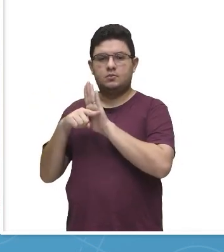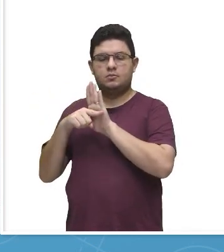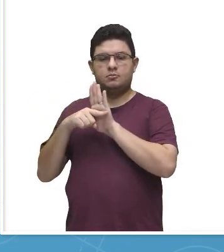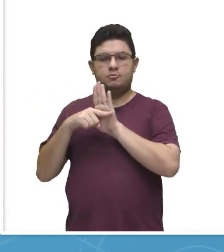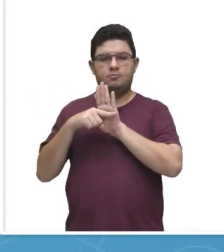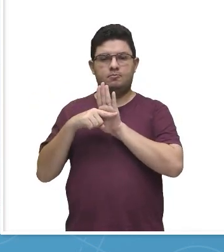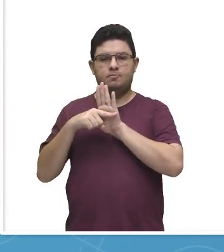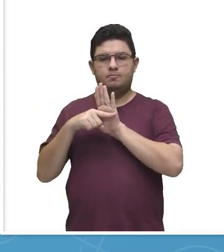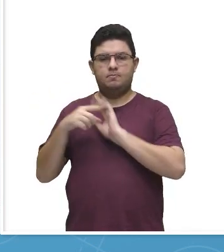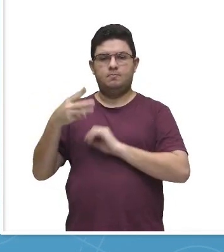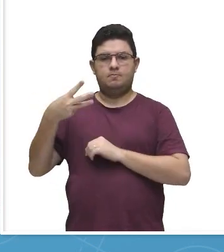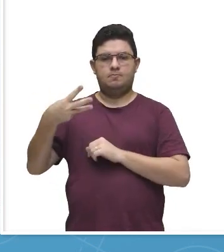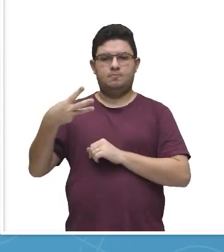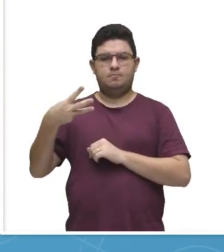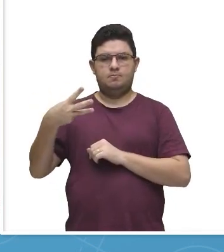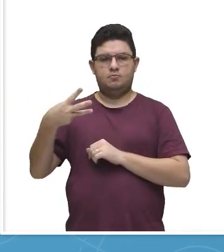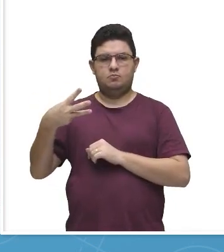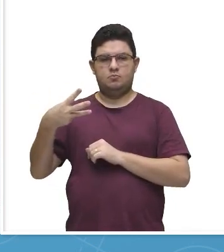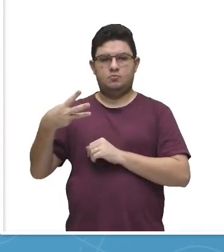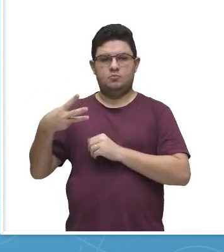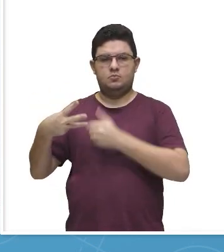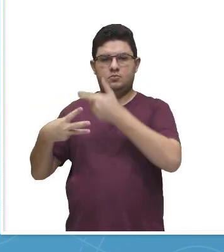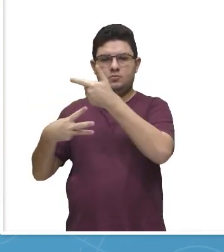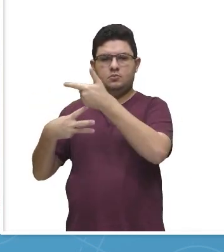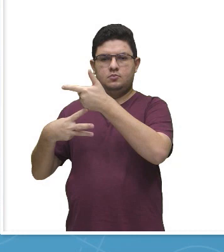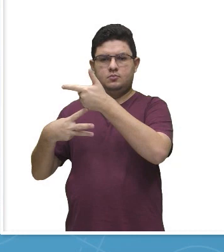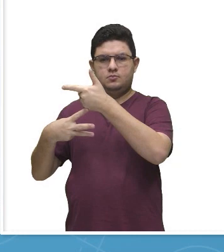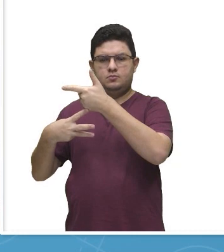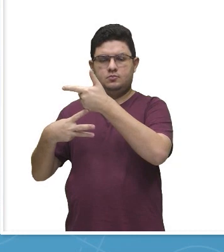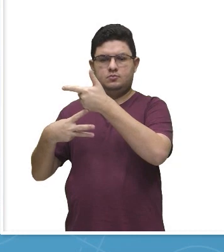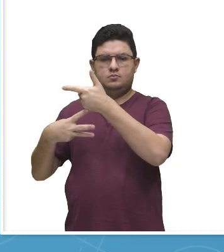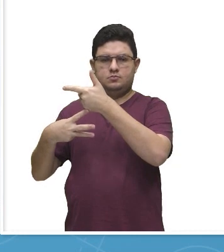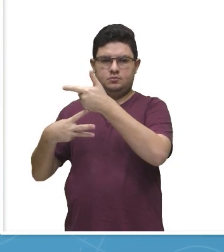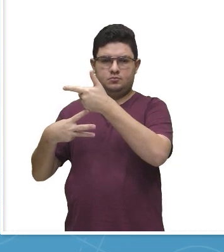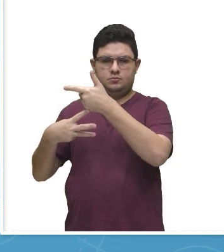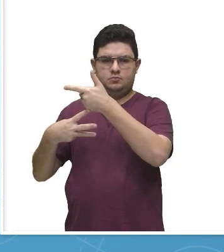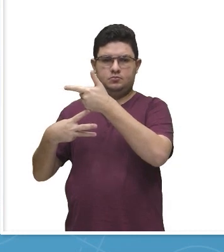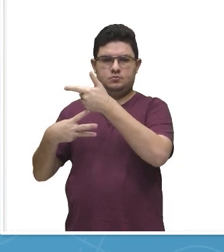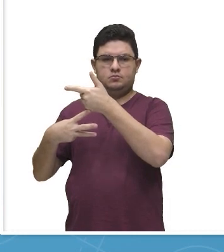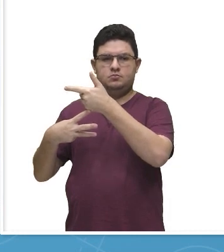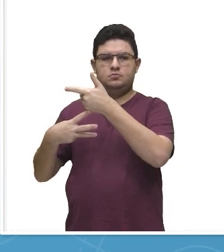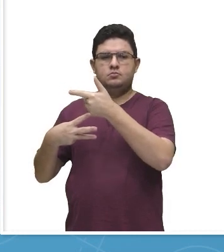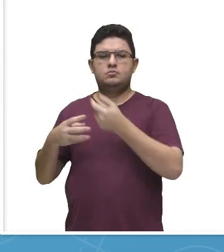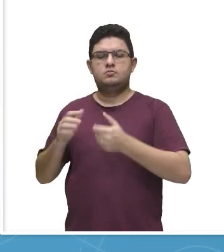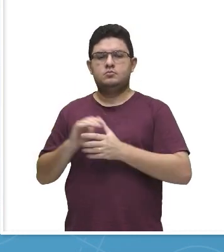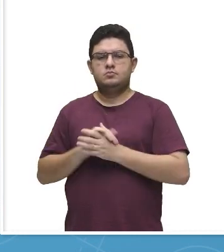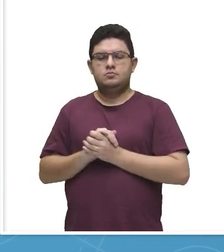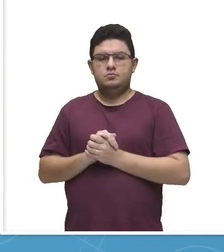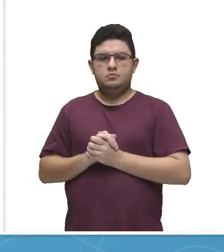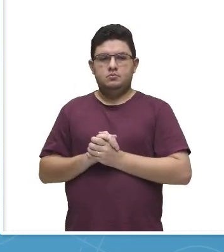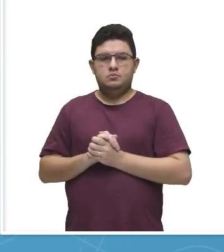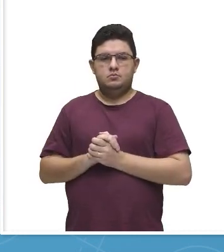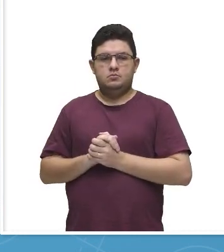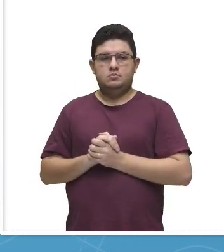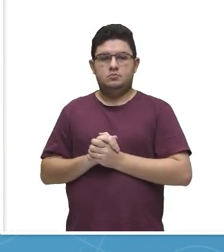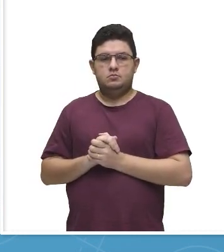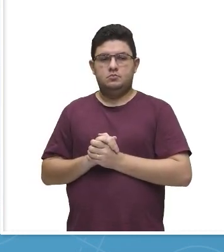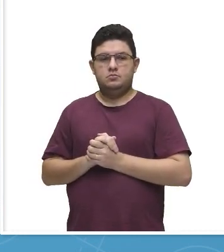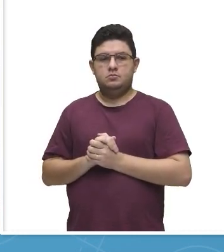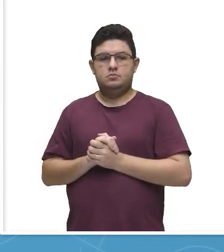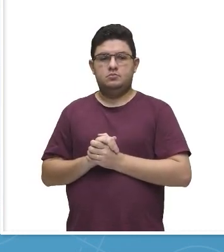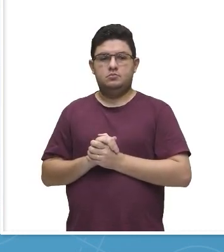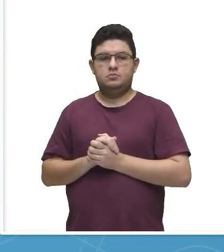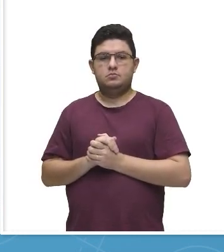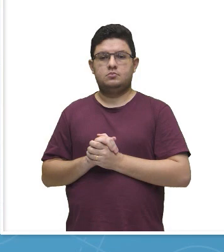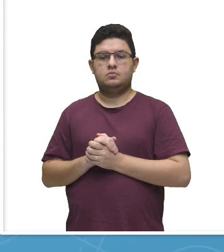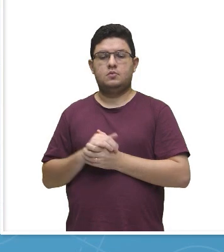menos 3 ao quadrado. Tanto uma nomenclatura como a outra estão corretas. Então, eu tenho menos 3 que